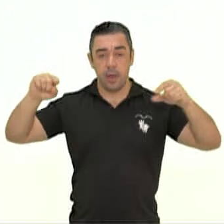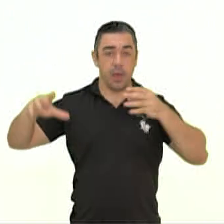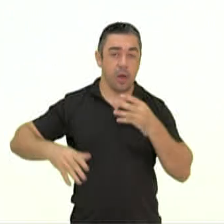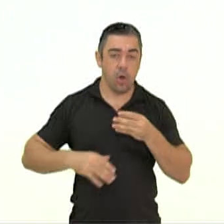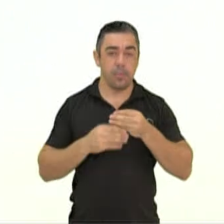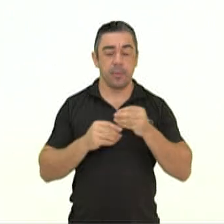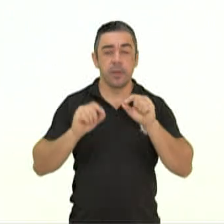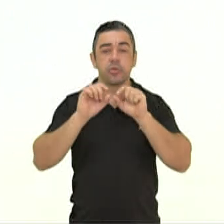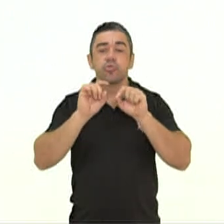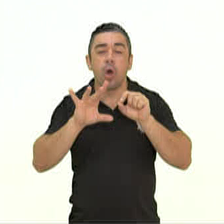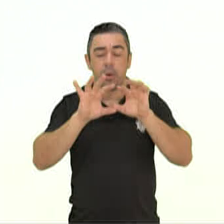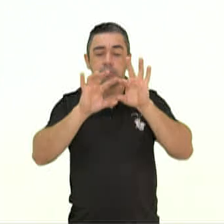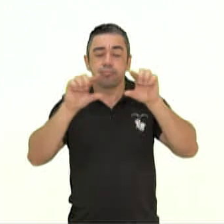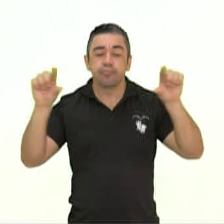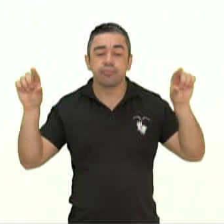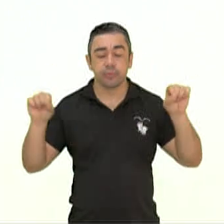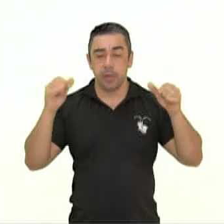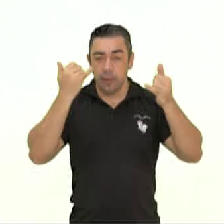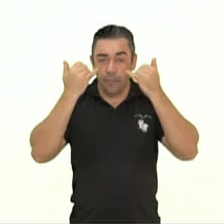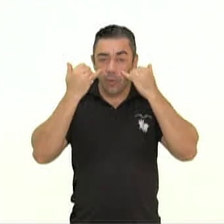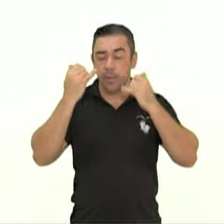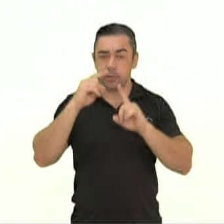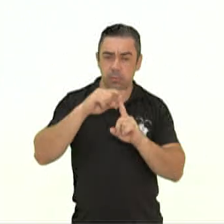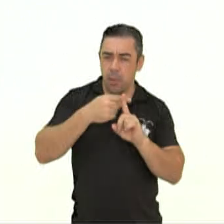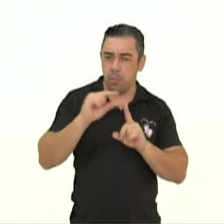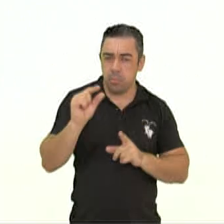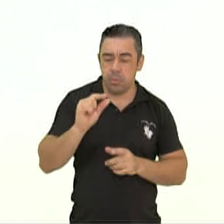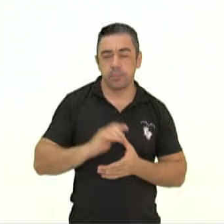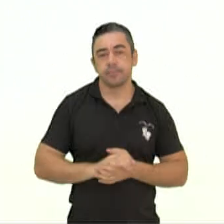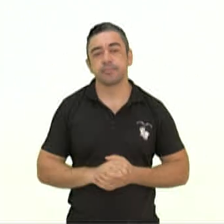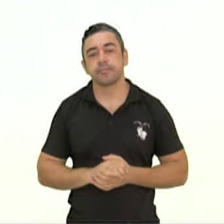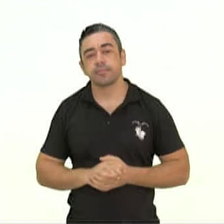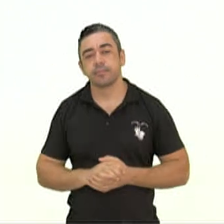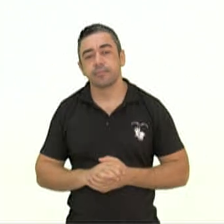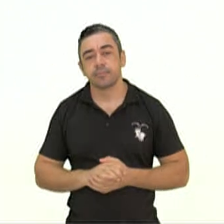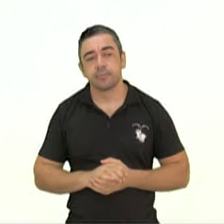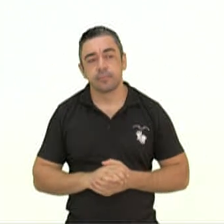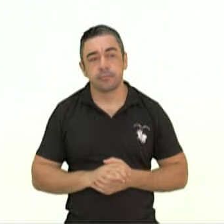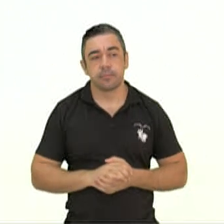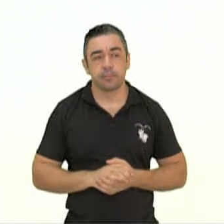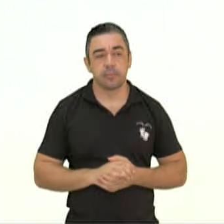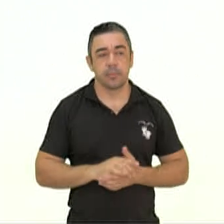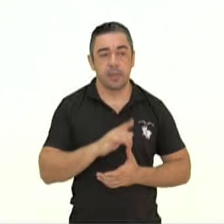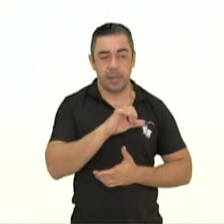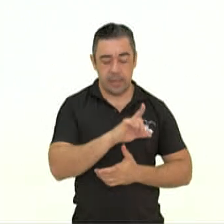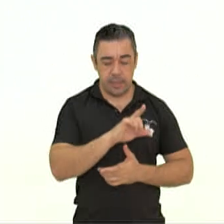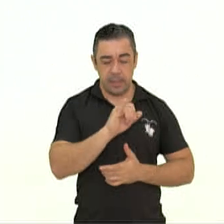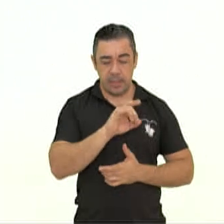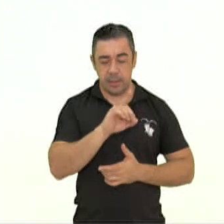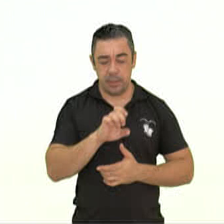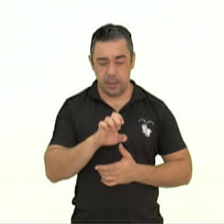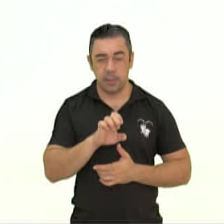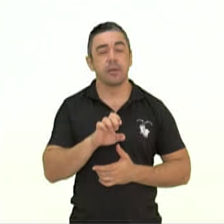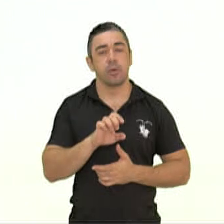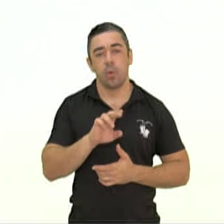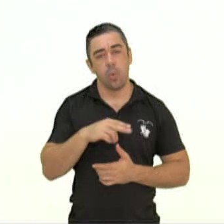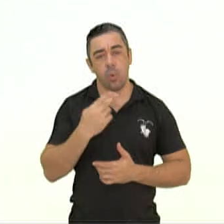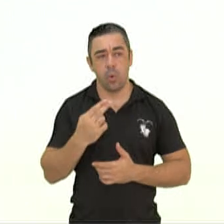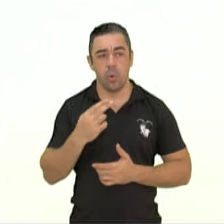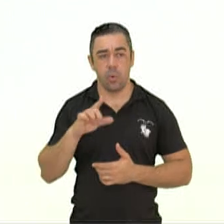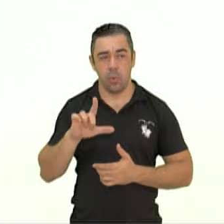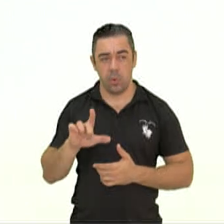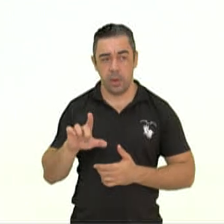acrescentando-lhe apenas algumas informações a mais. Aí, o lead, o light. Esse termo deriva de uma